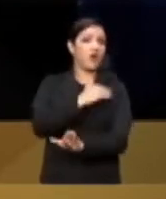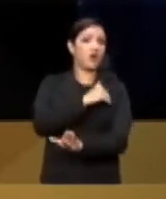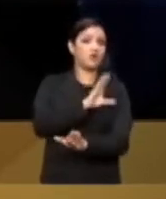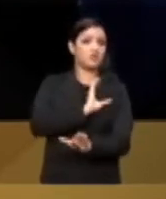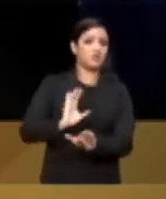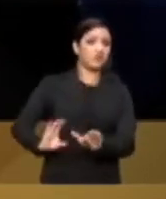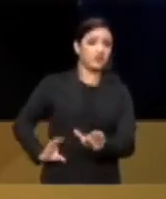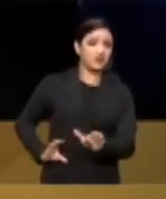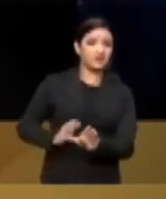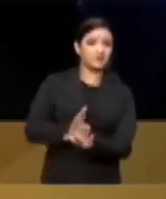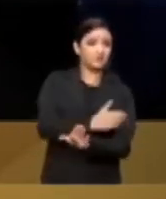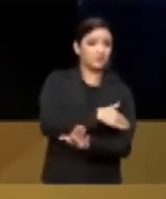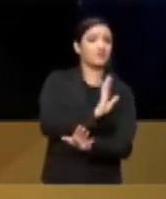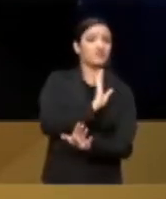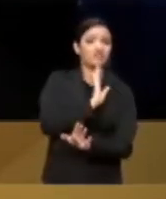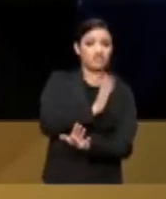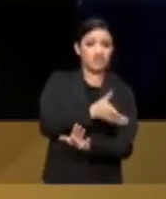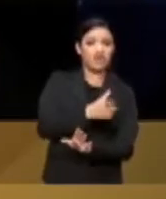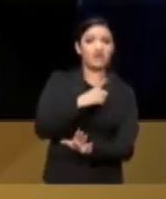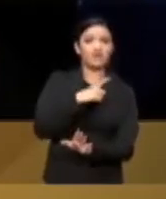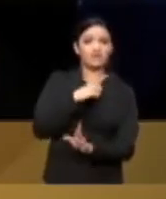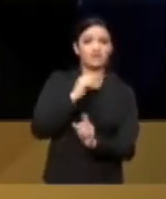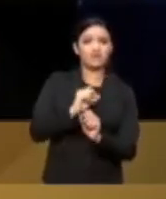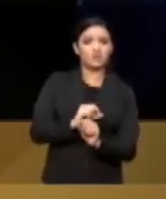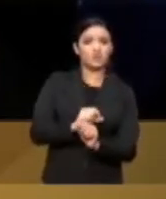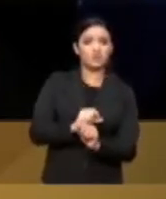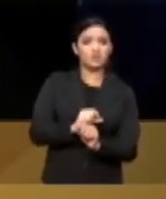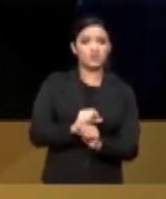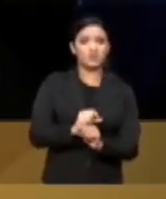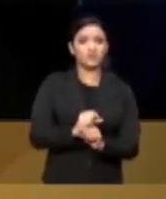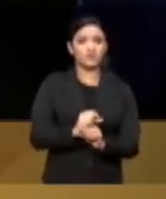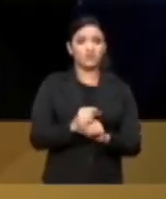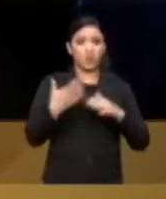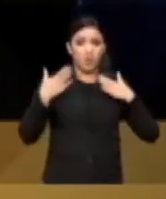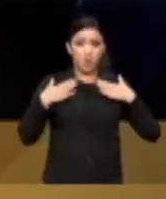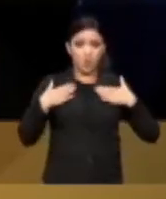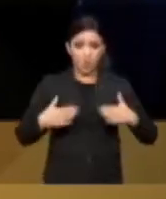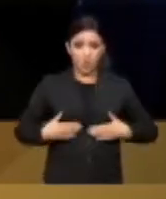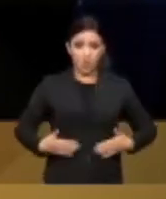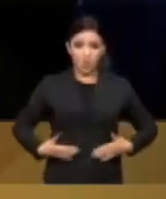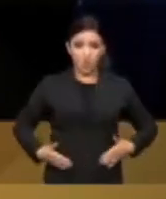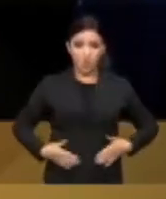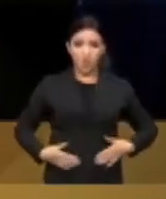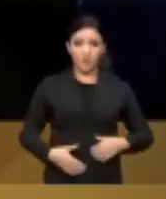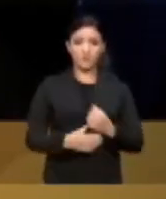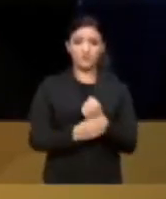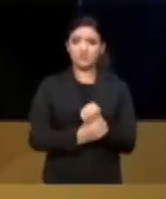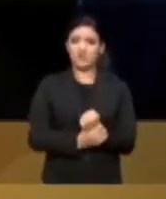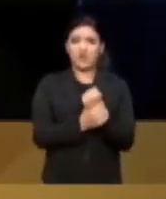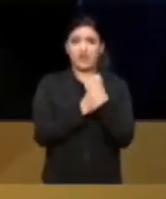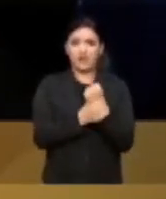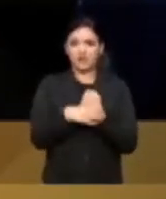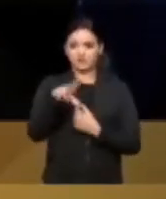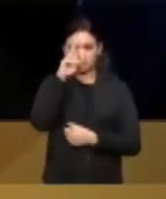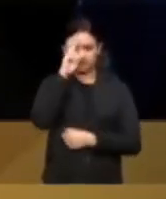Petelia Papíria já havia superado a ideia do corpo como garantia dos seus